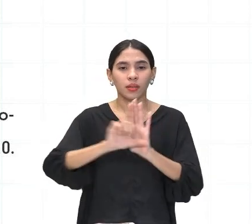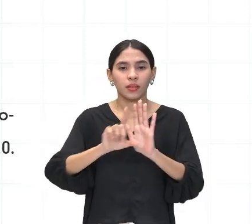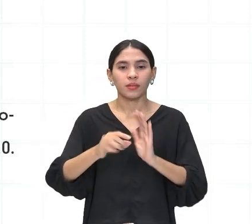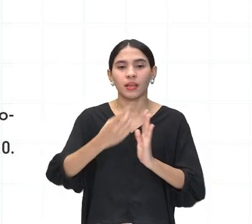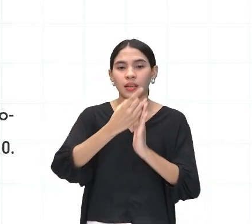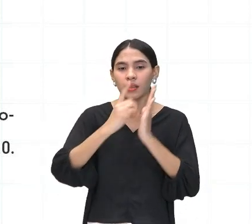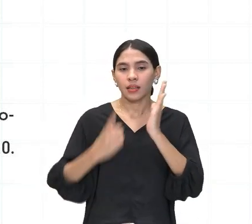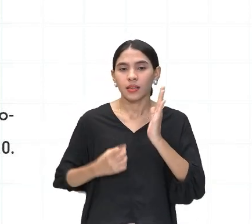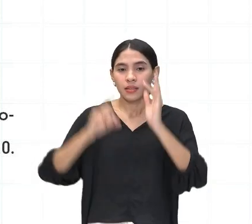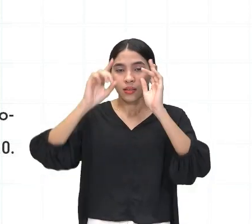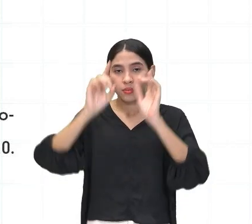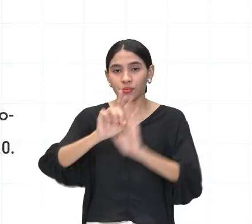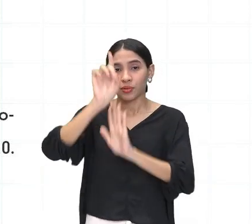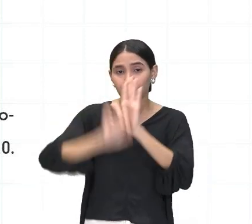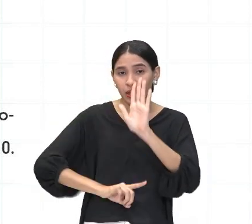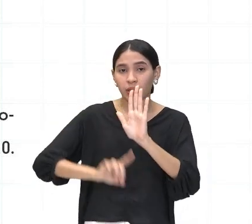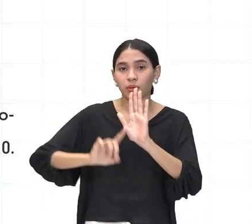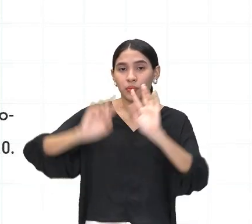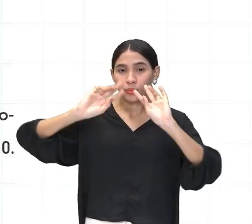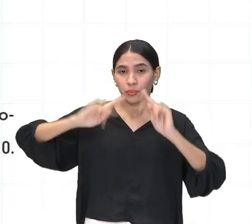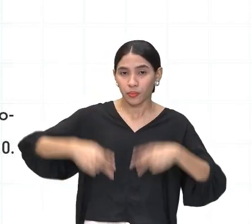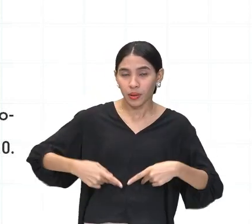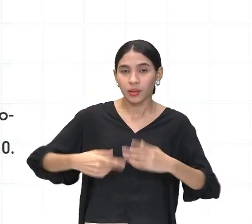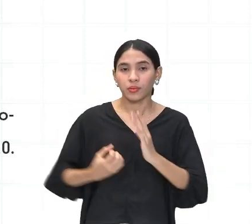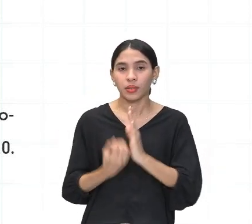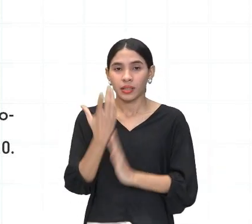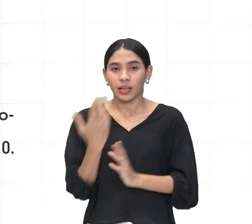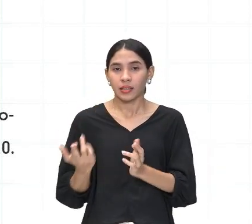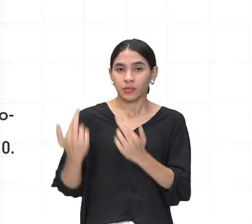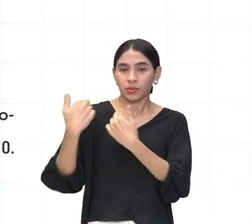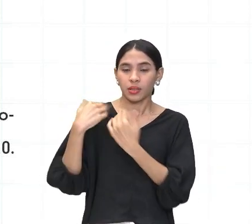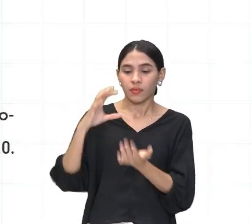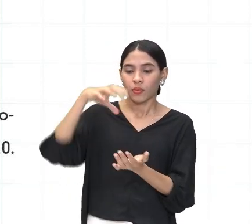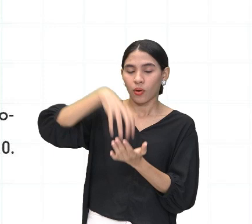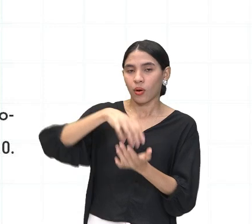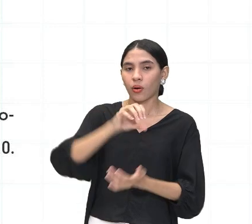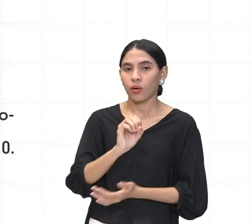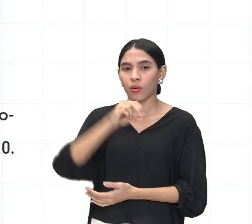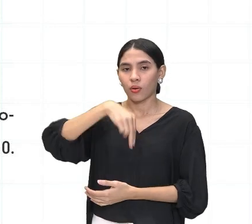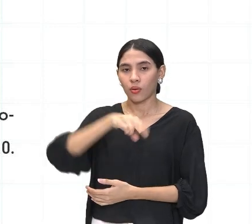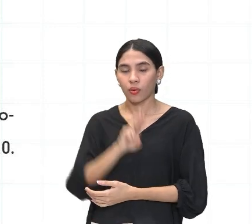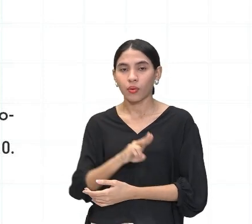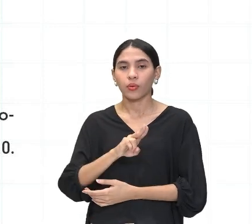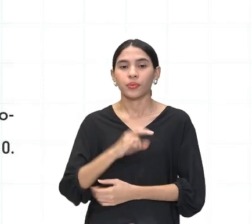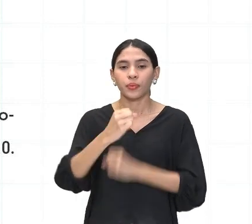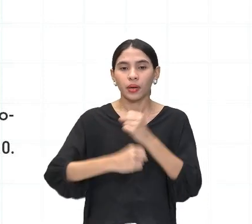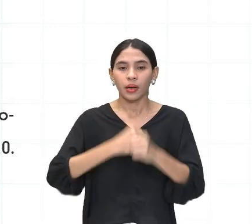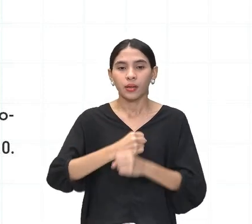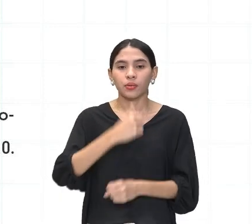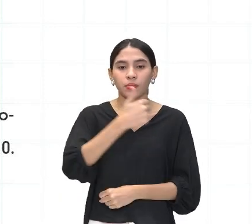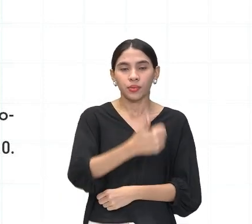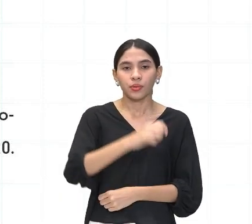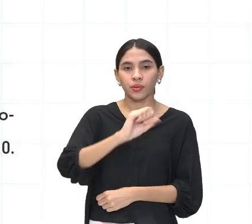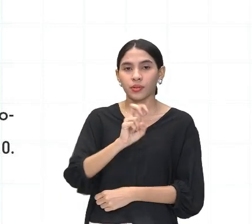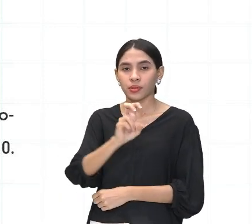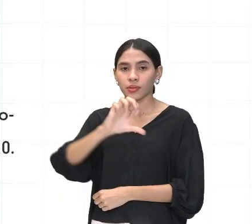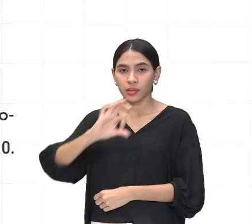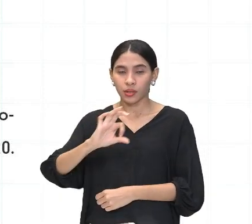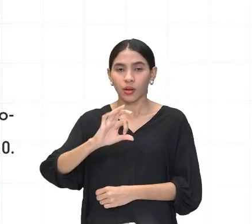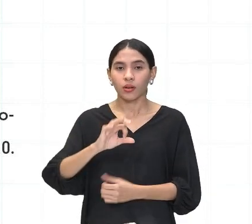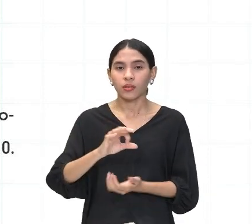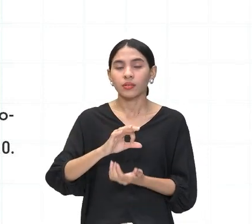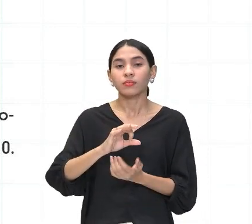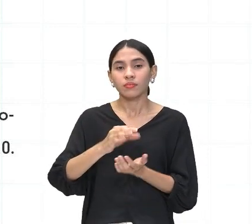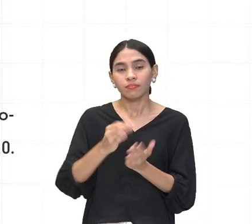dos Direitos Humanos, feita pela ONU, lá no ano de 1959, né? Então, a partir